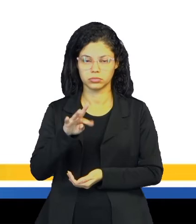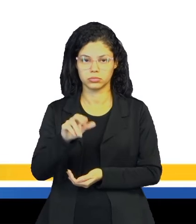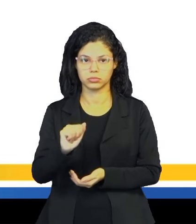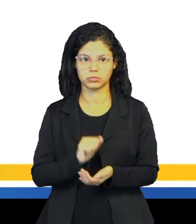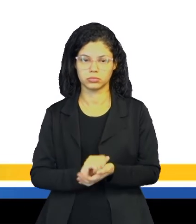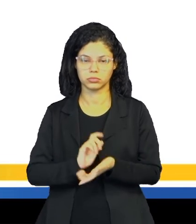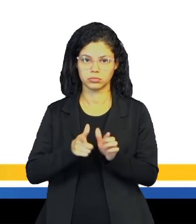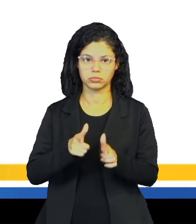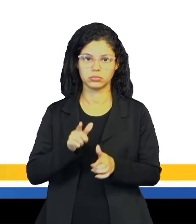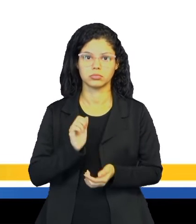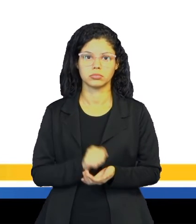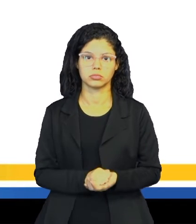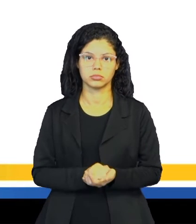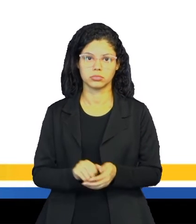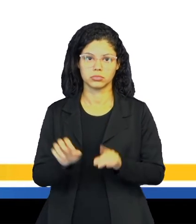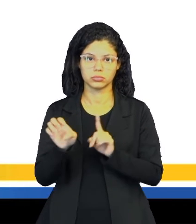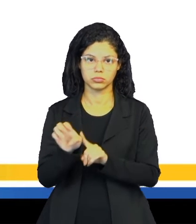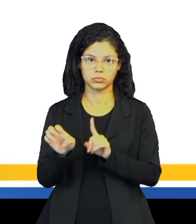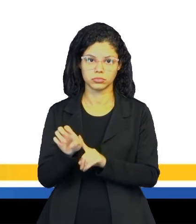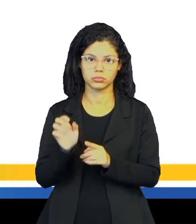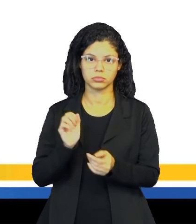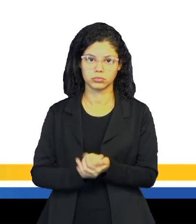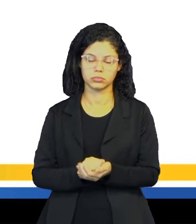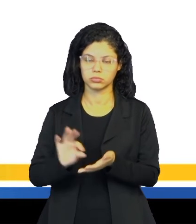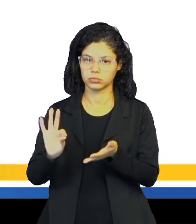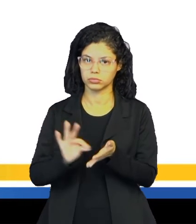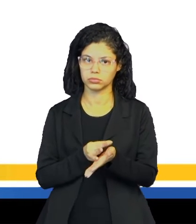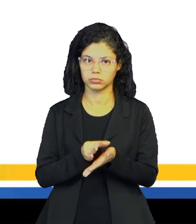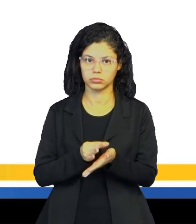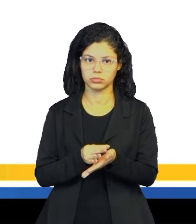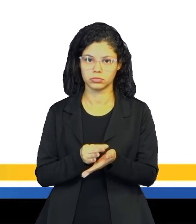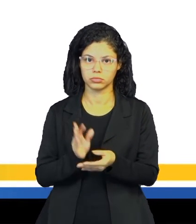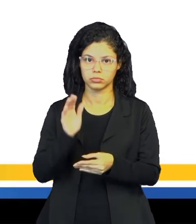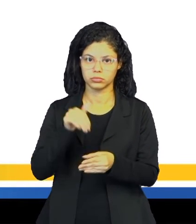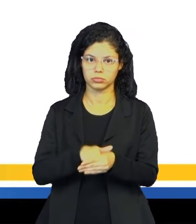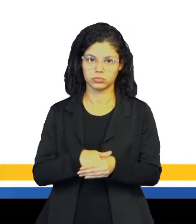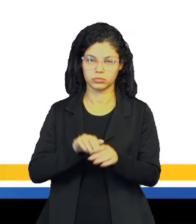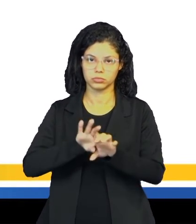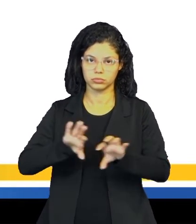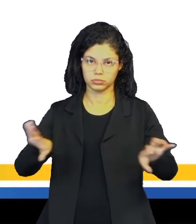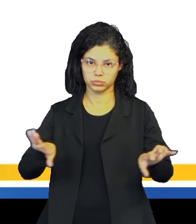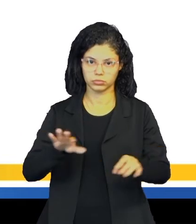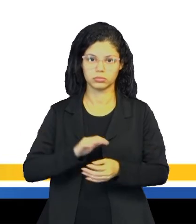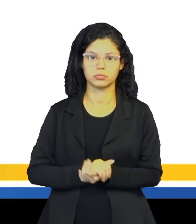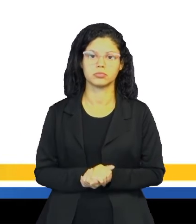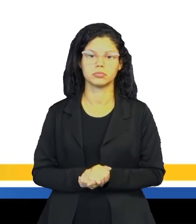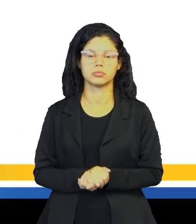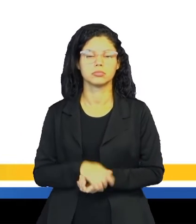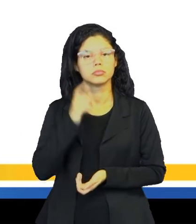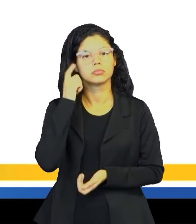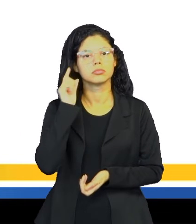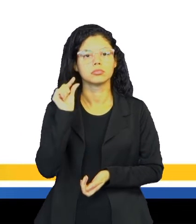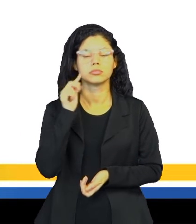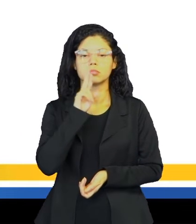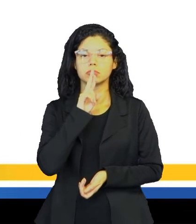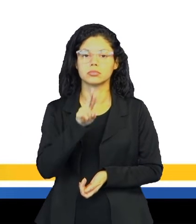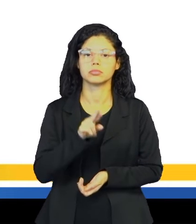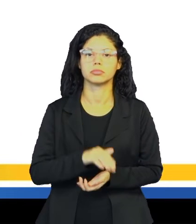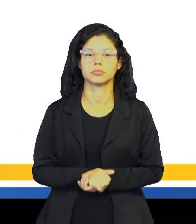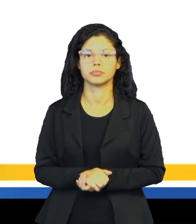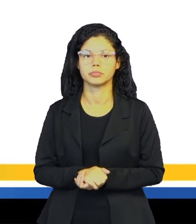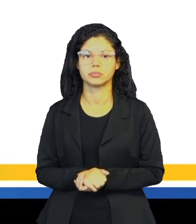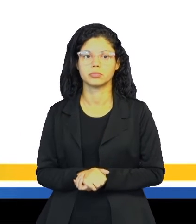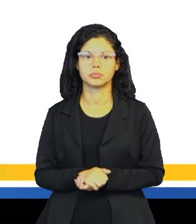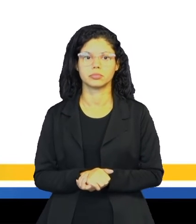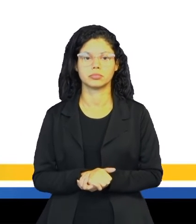Ou letra E, os estrangeiros não naturalizados brasileiros, né, votarão em separado. Pensando um pouco na questão do voto,